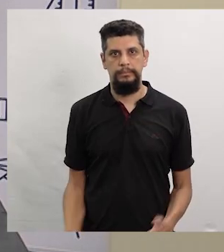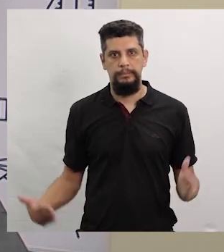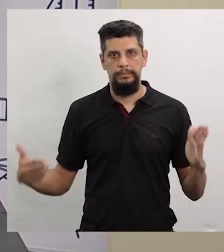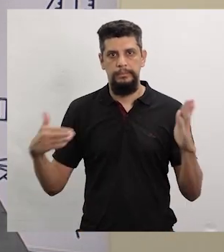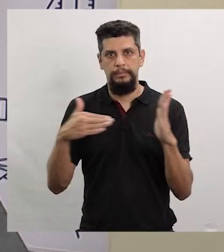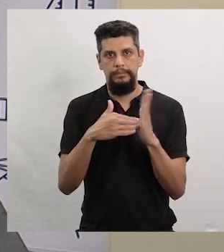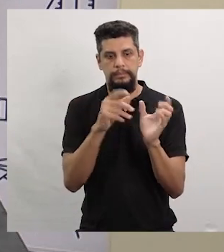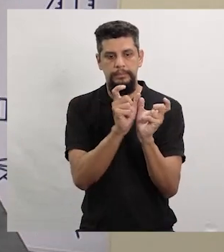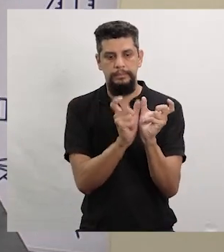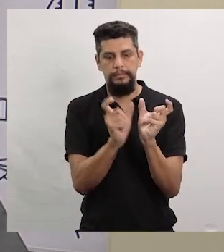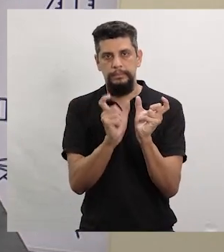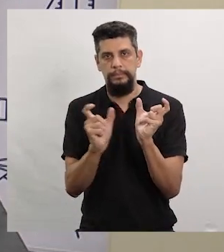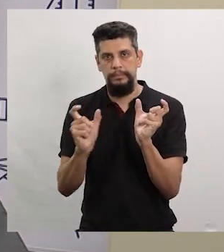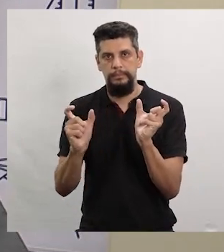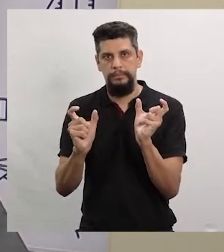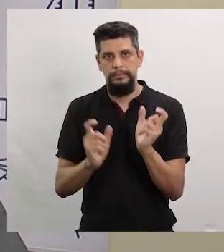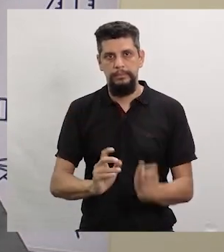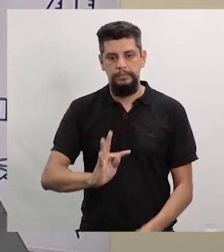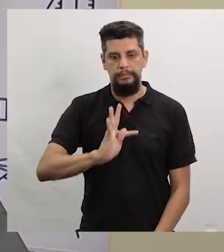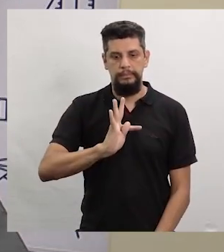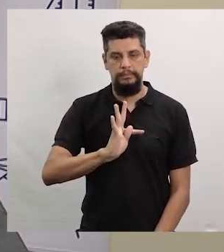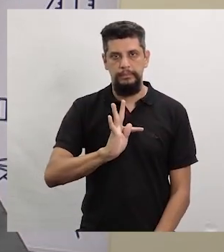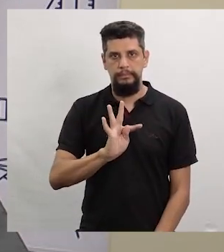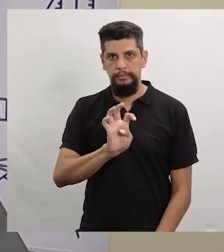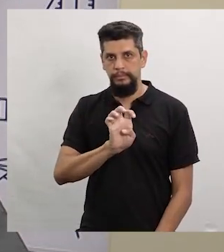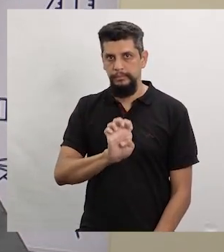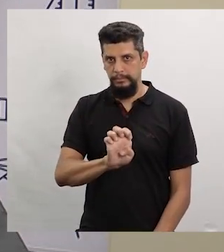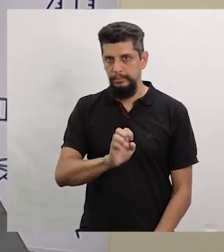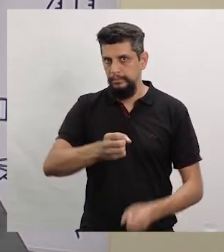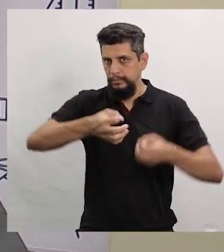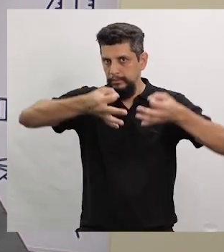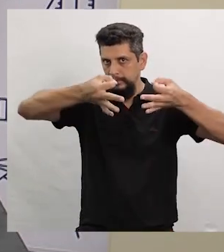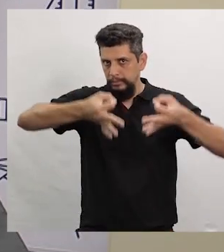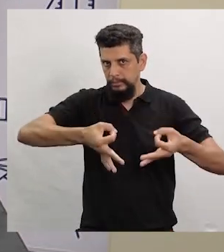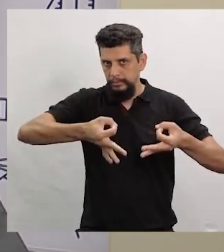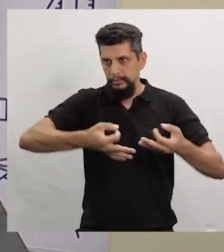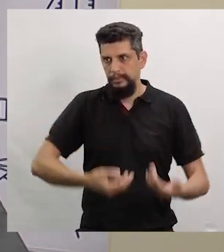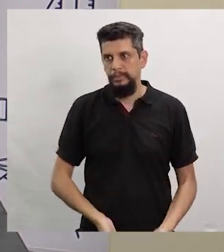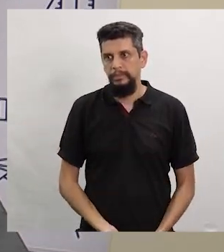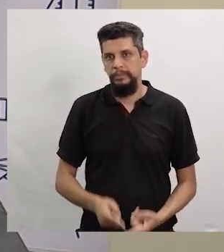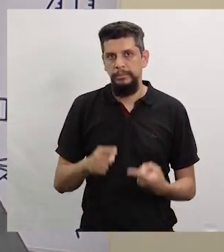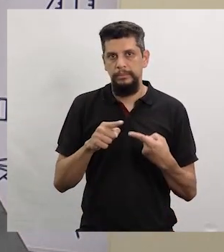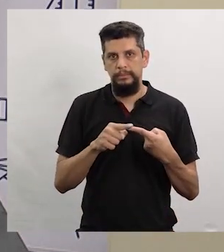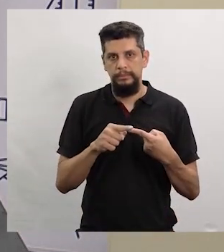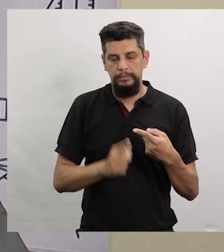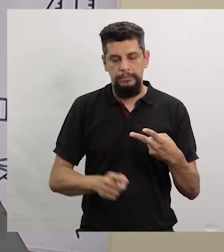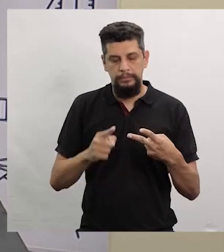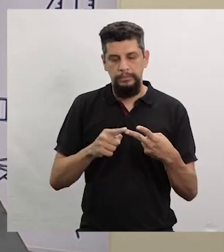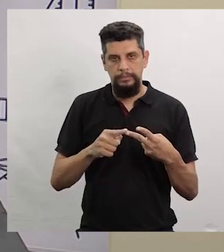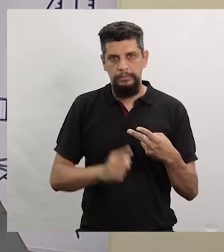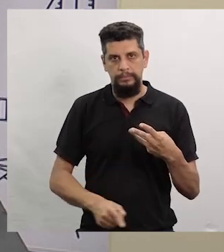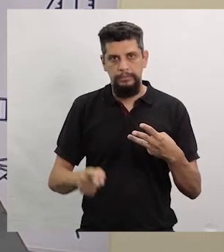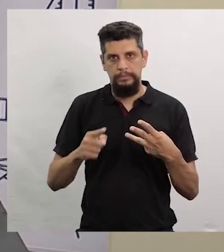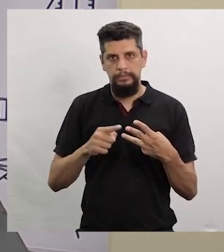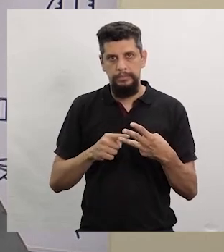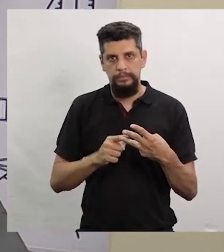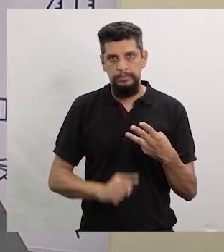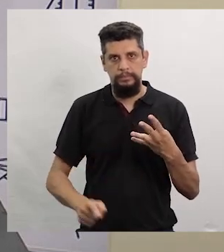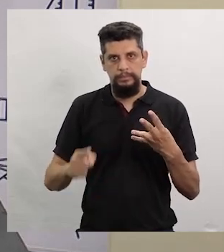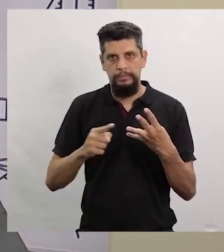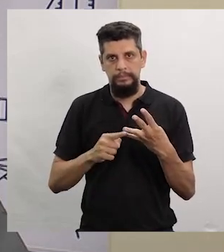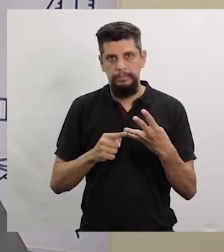também e a última sílaba T certo Então olha lá 1